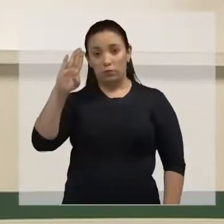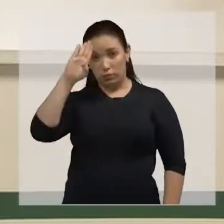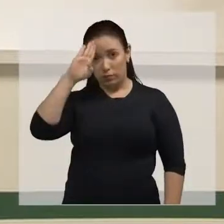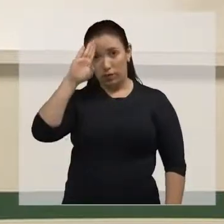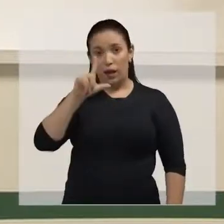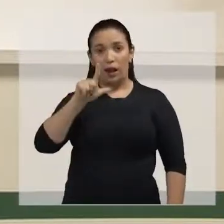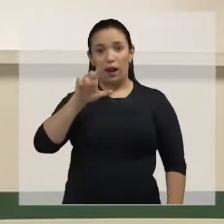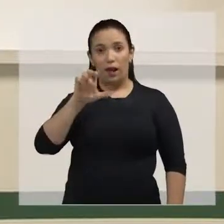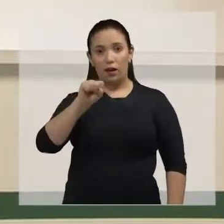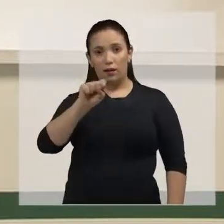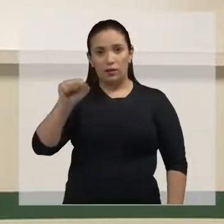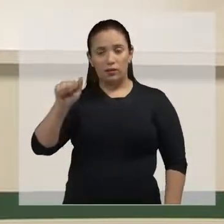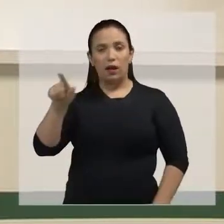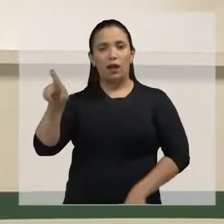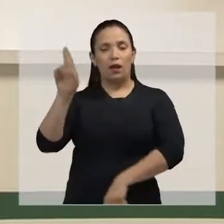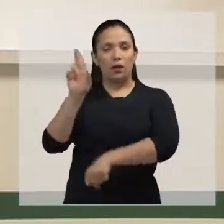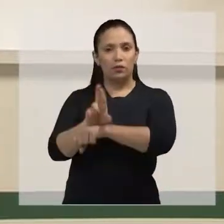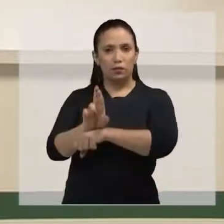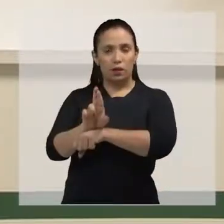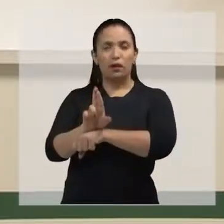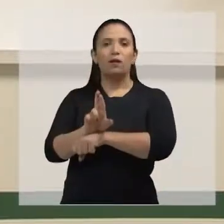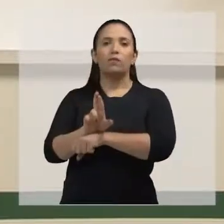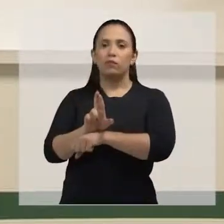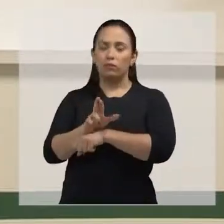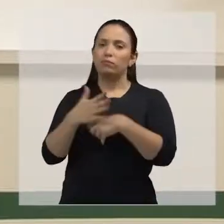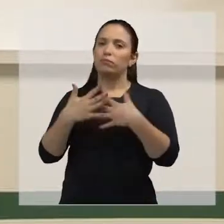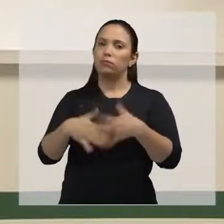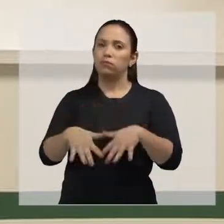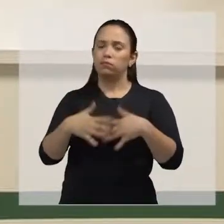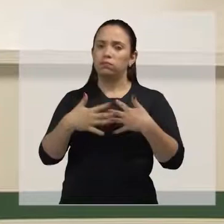reserva, que foi muito forte.